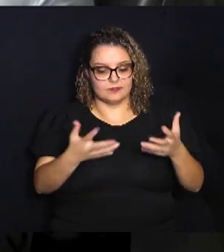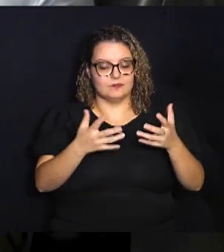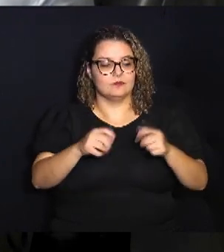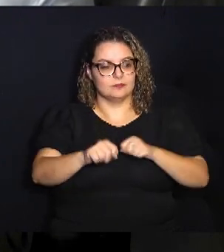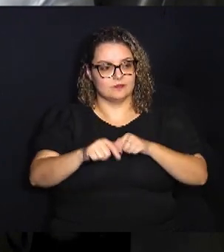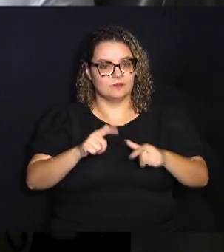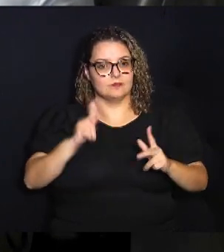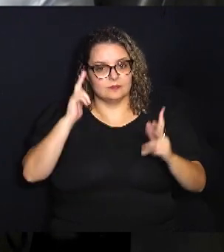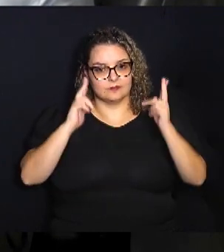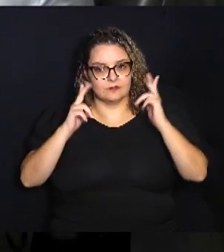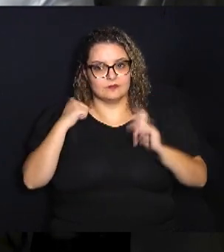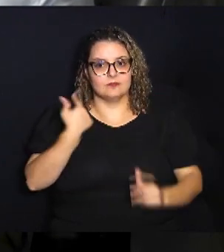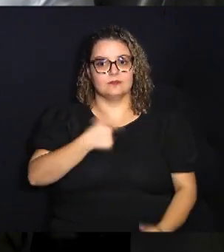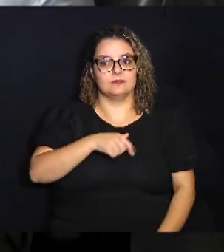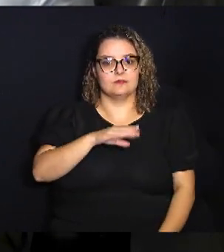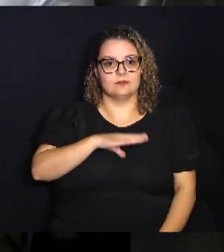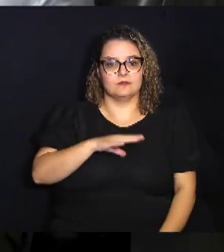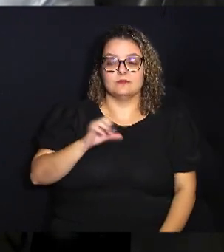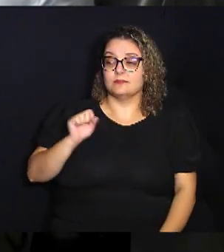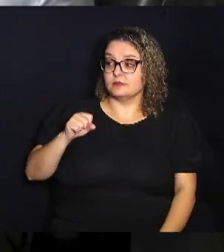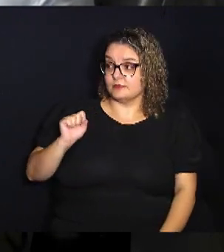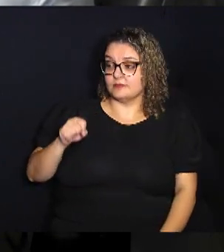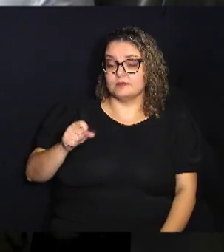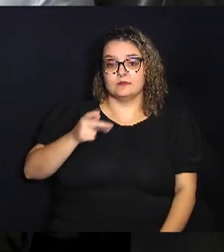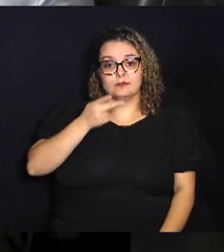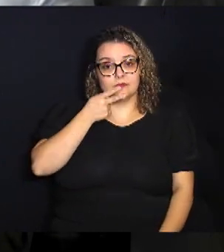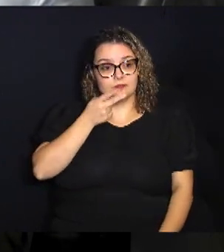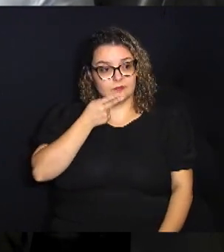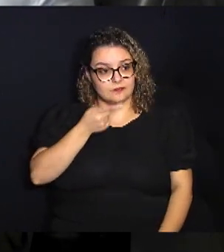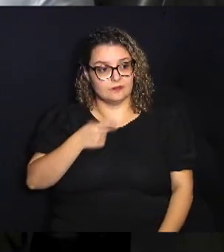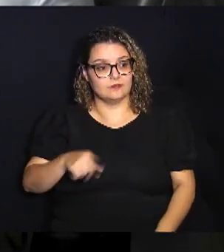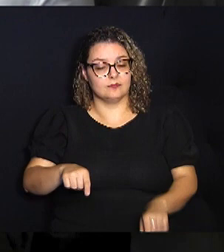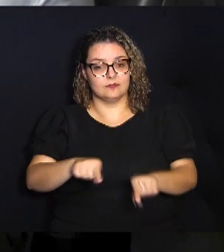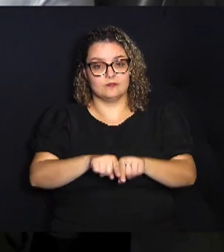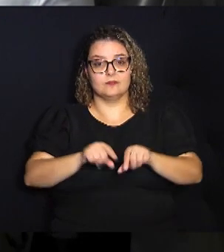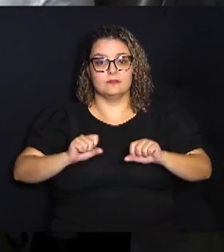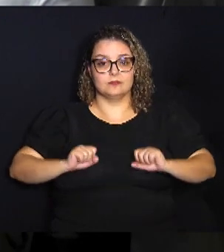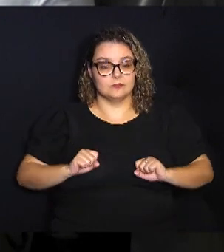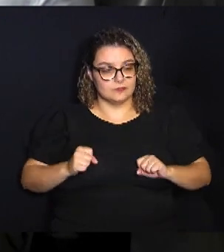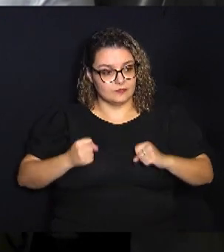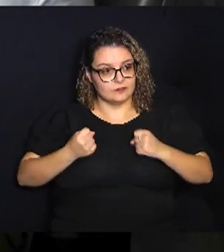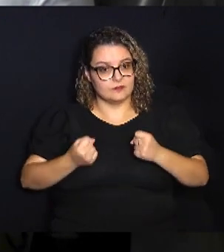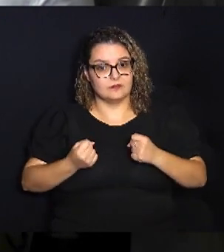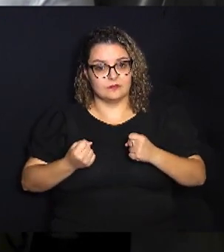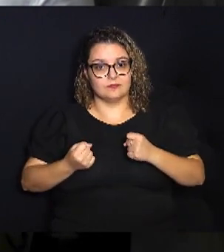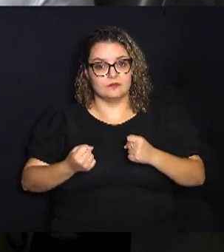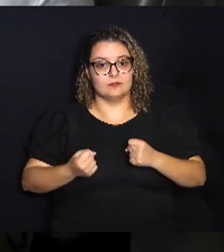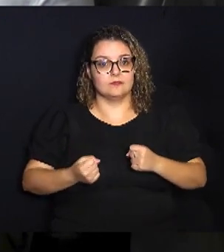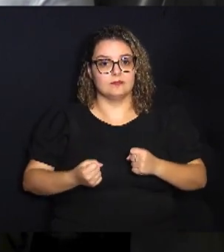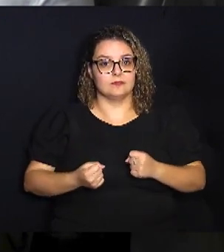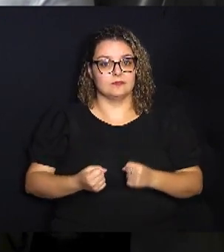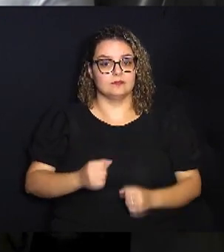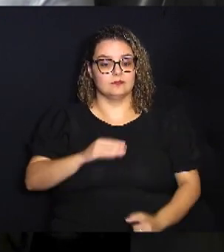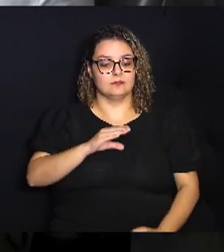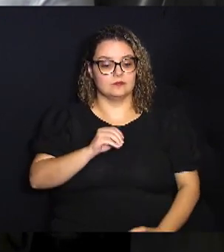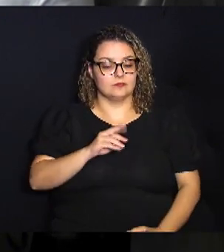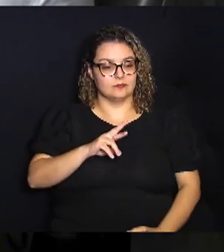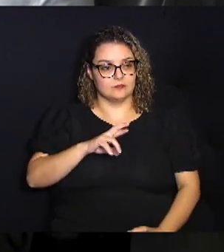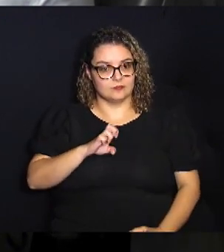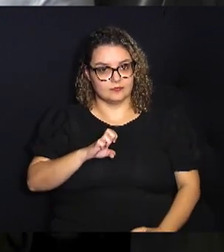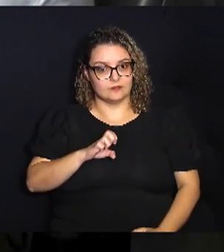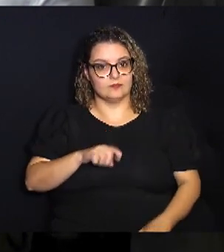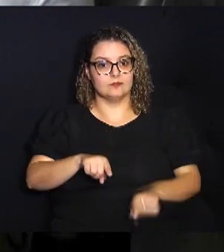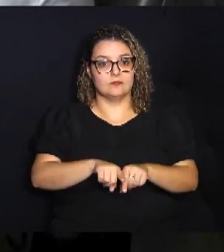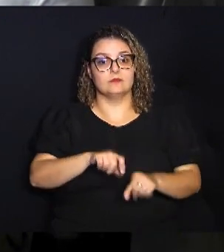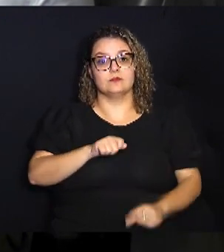cabeleireiros aqui na nossa cidade. Fala sobre o reforço na segurança da comercialização de cobre e